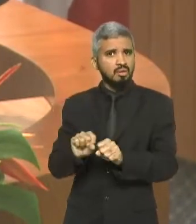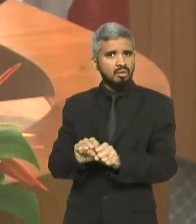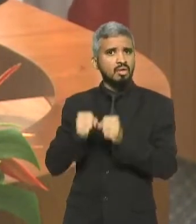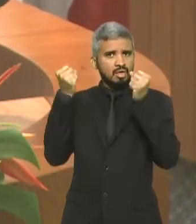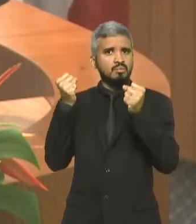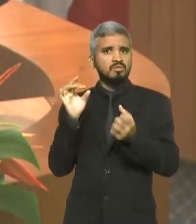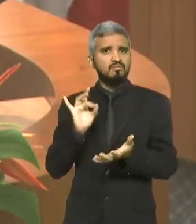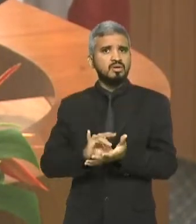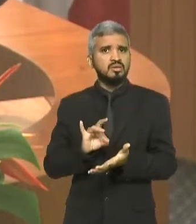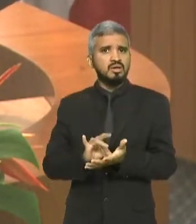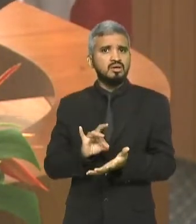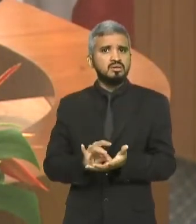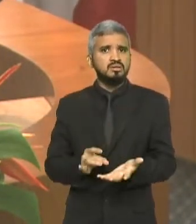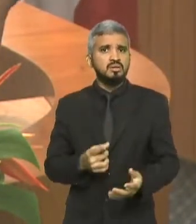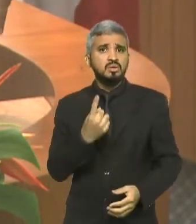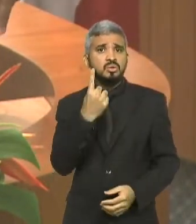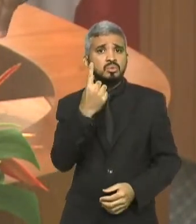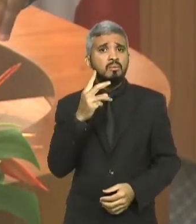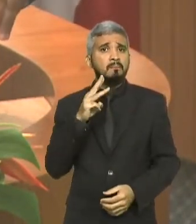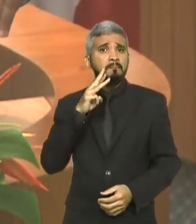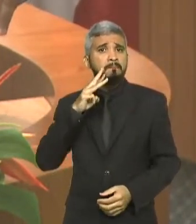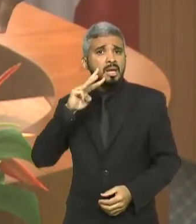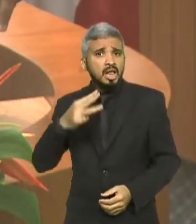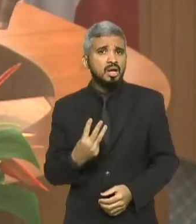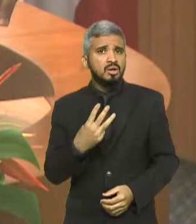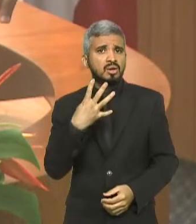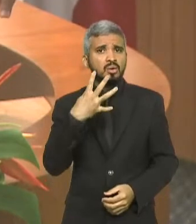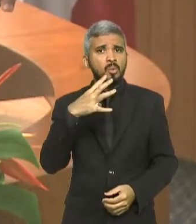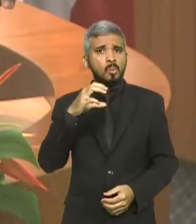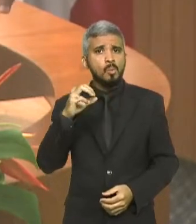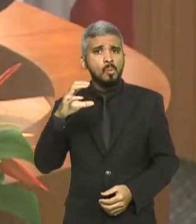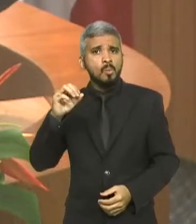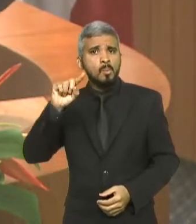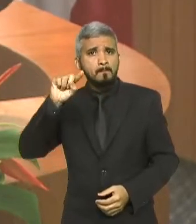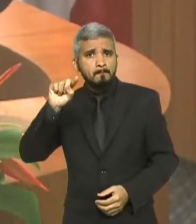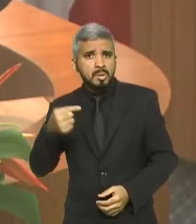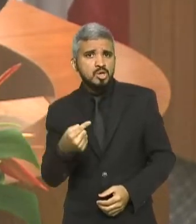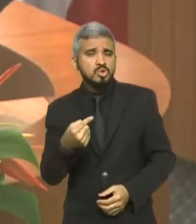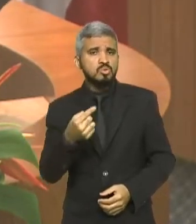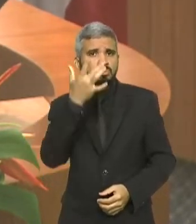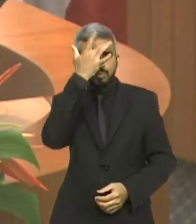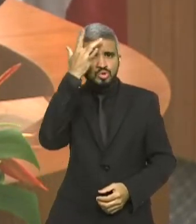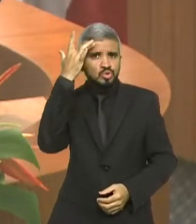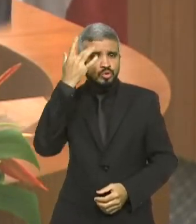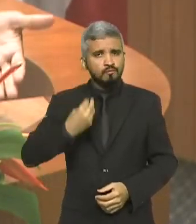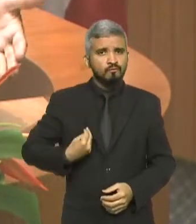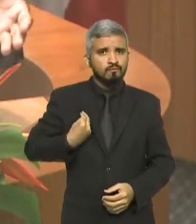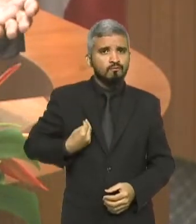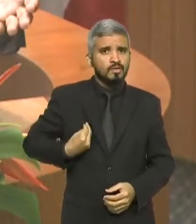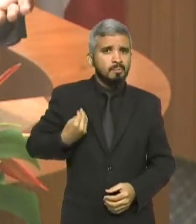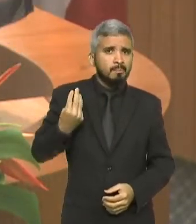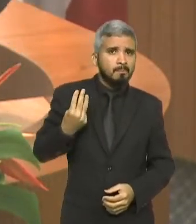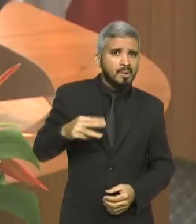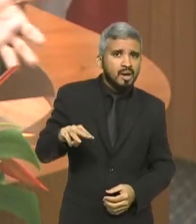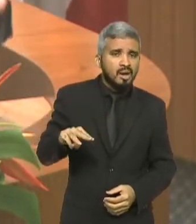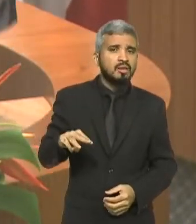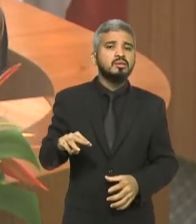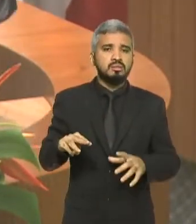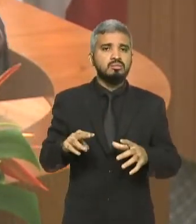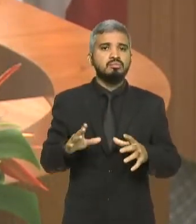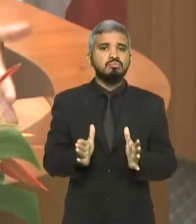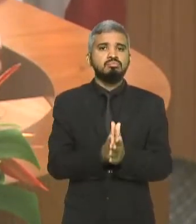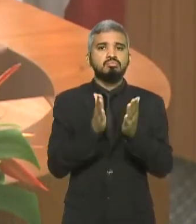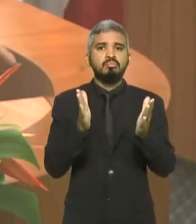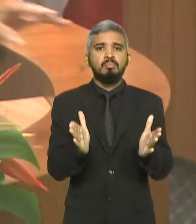Colocou 1.400.000 maranhenses na extrema pobreza. O programa Mais IDH faliu. Flávio